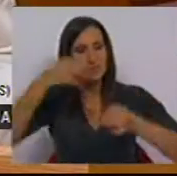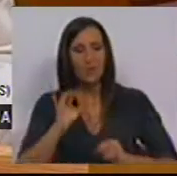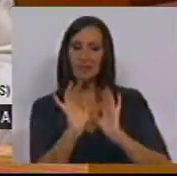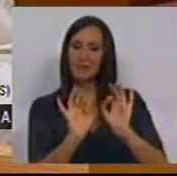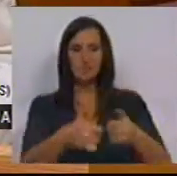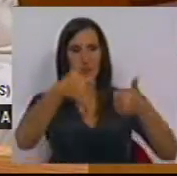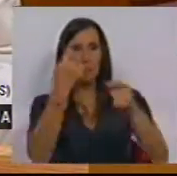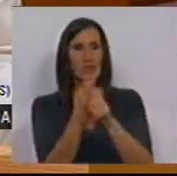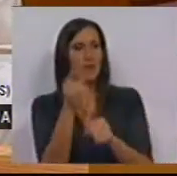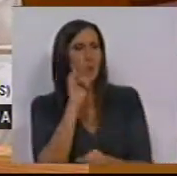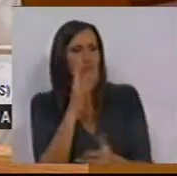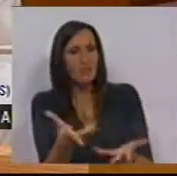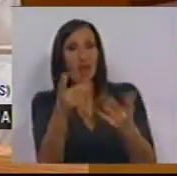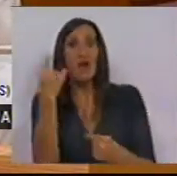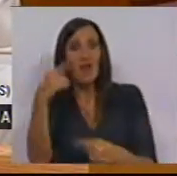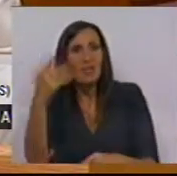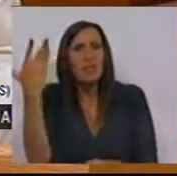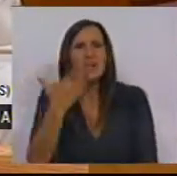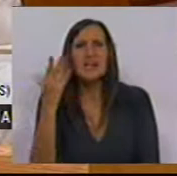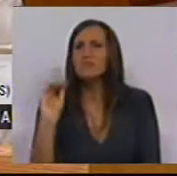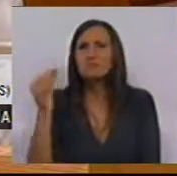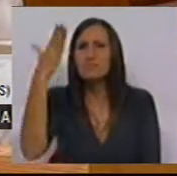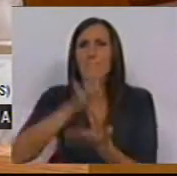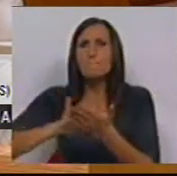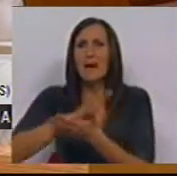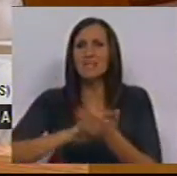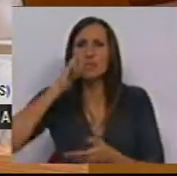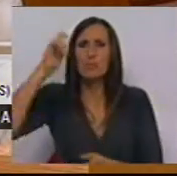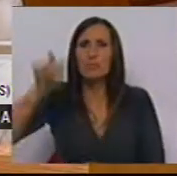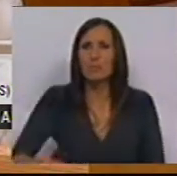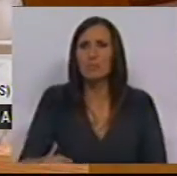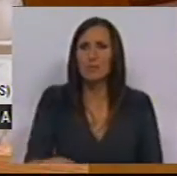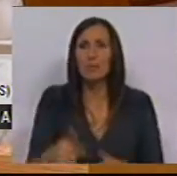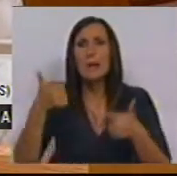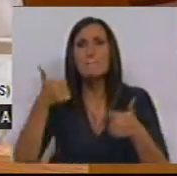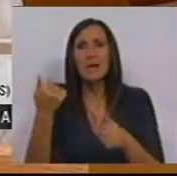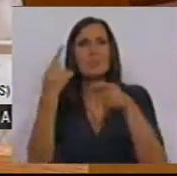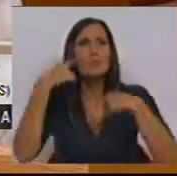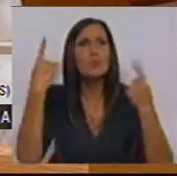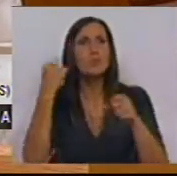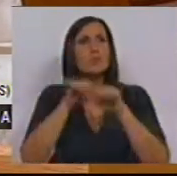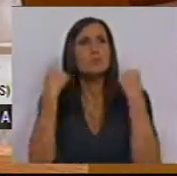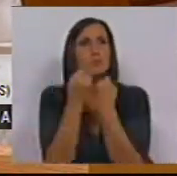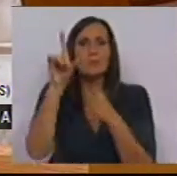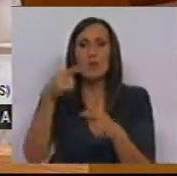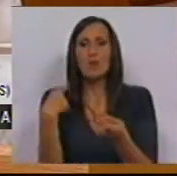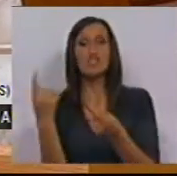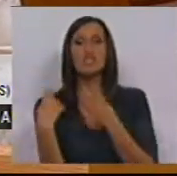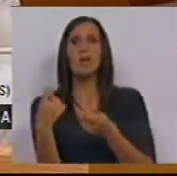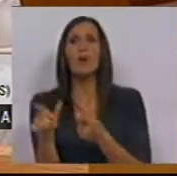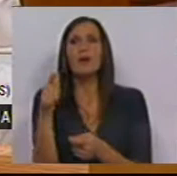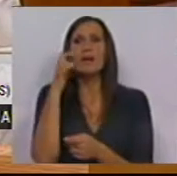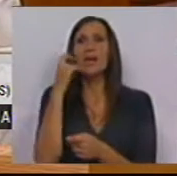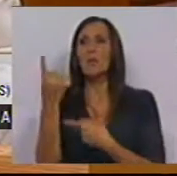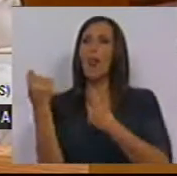como tal. A água é um direito humano fundamental, um bem público e social, cuja gestão não deve ser ditada